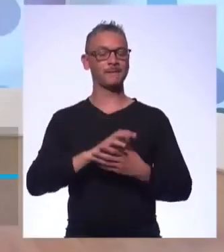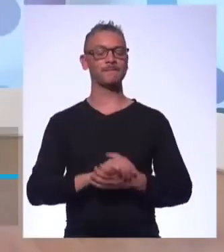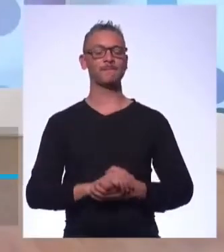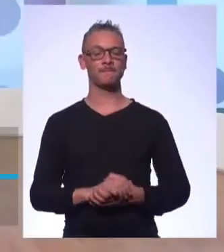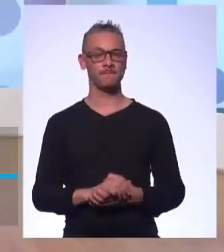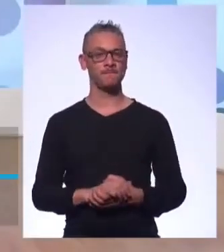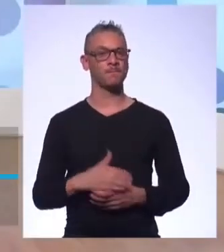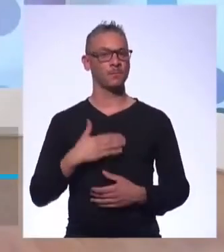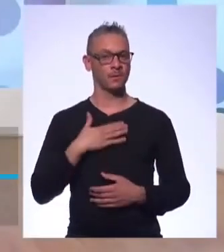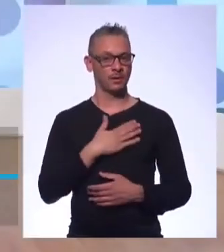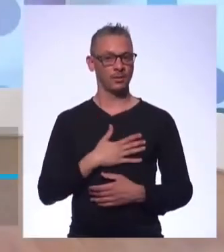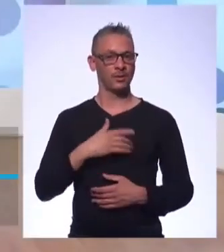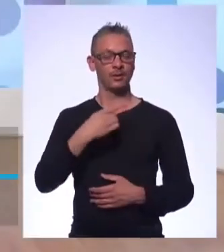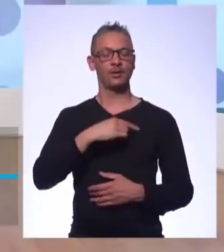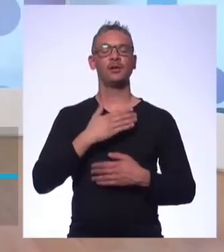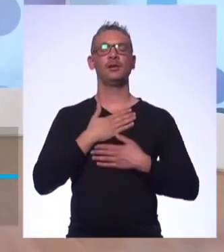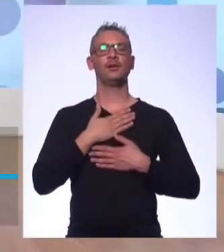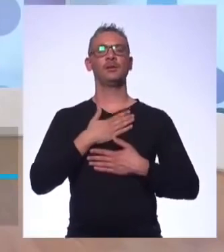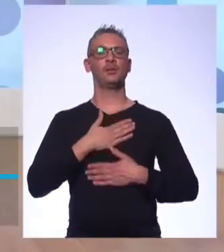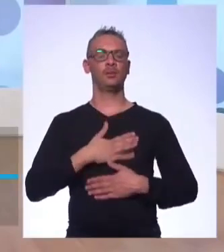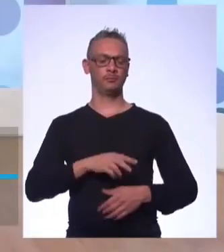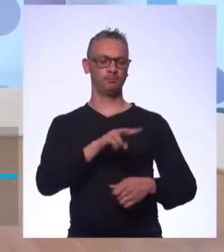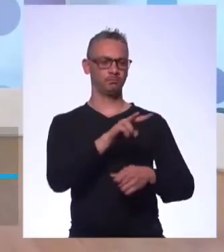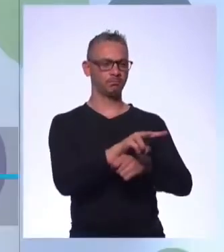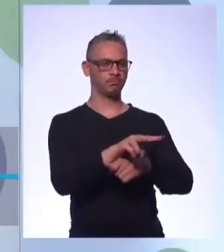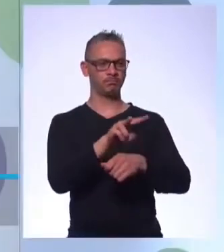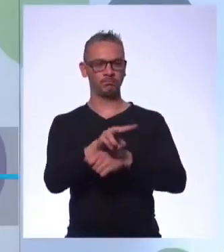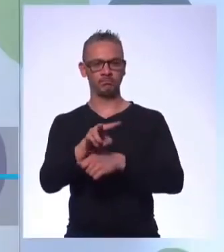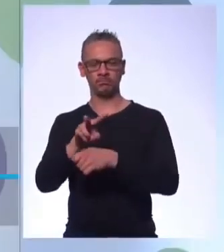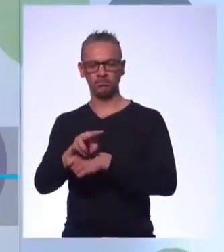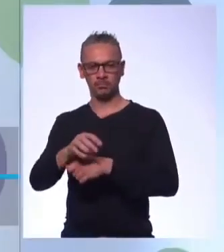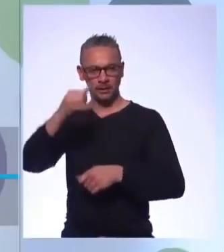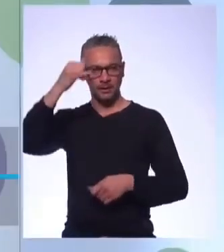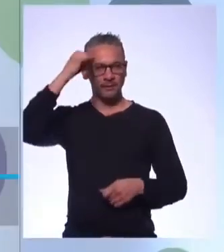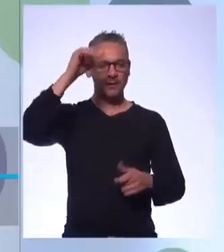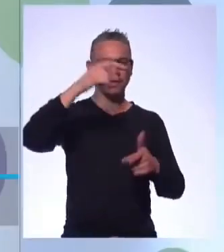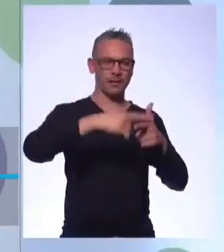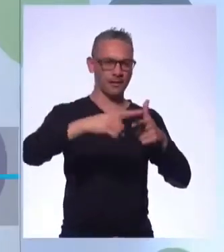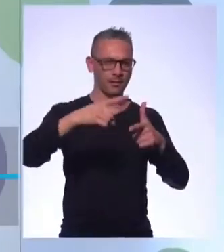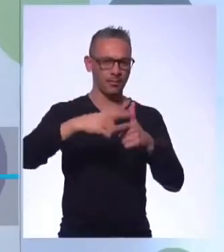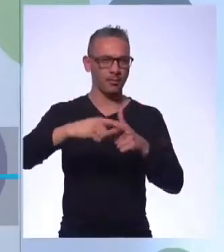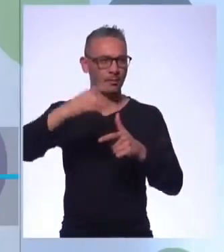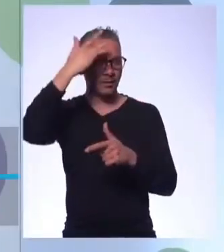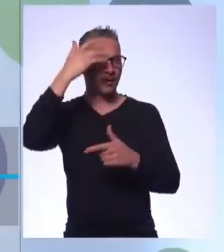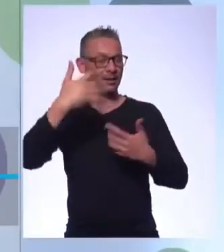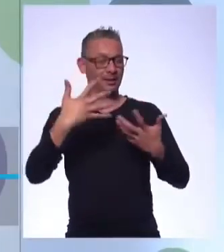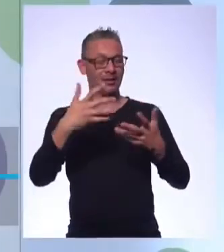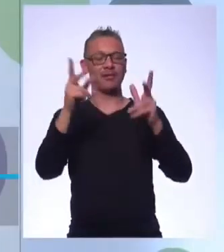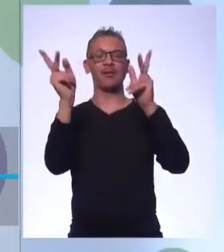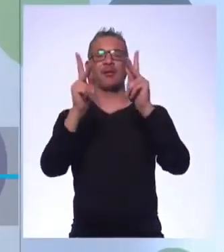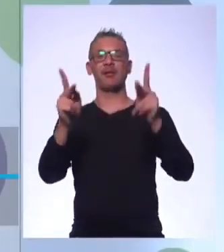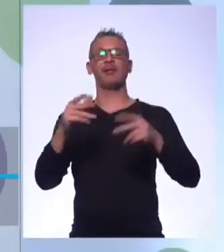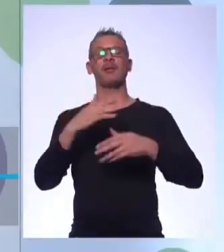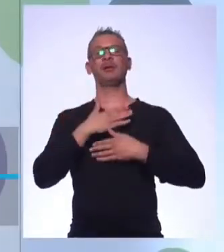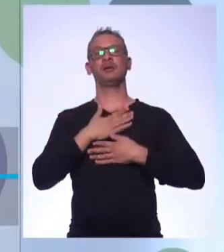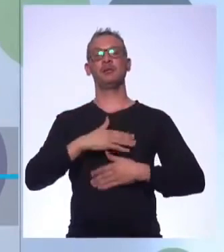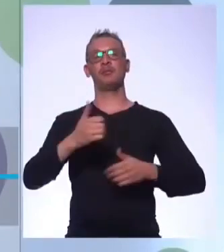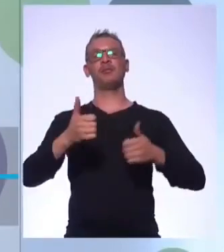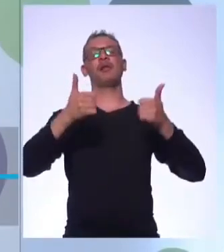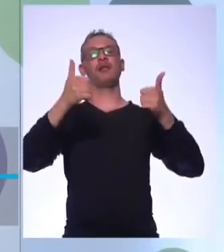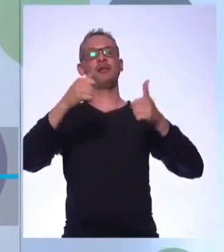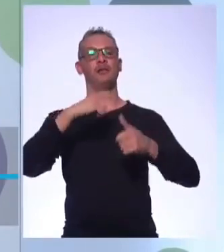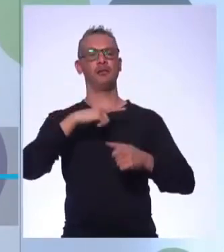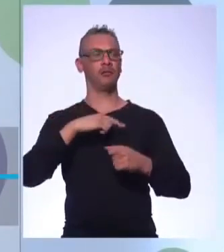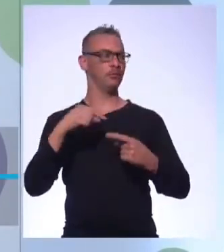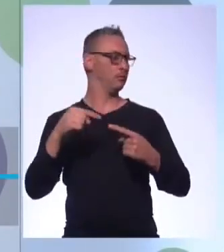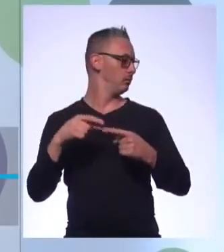então, eu gostei desse. Quando a gente é cauteloso, evita riscos, às vezes é aquele, prefiro ter paz a ter razão, não é?